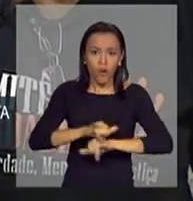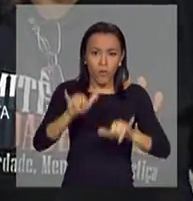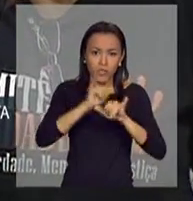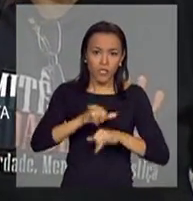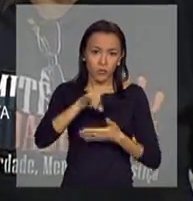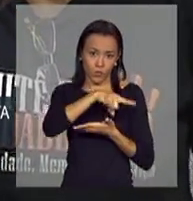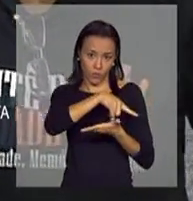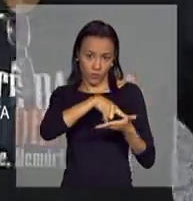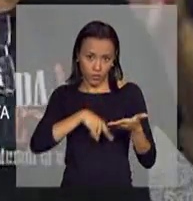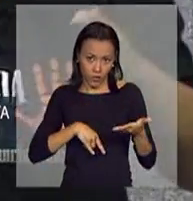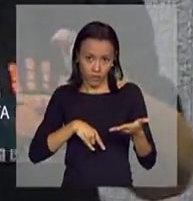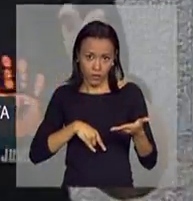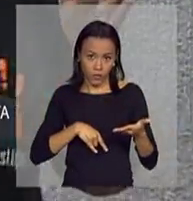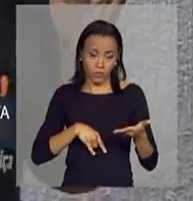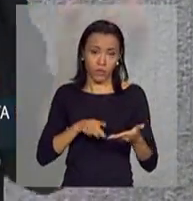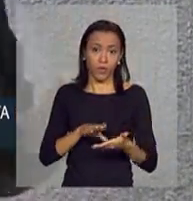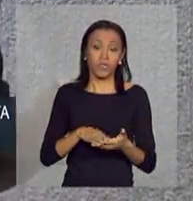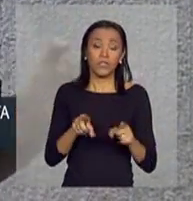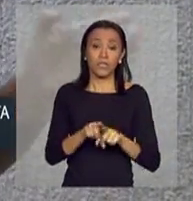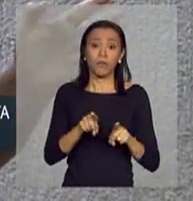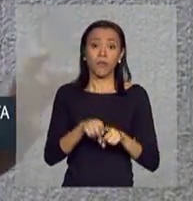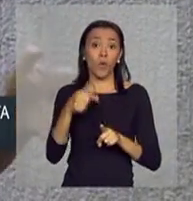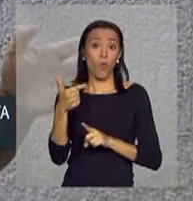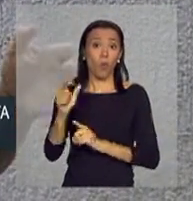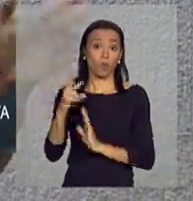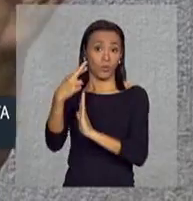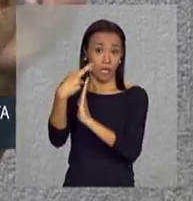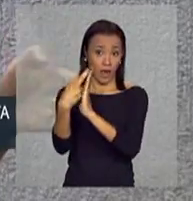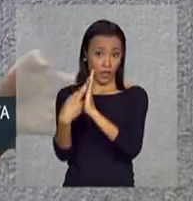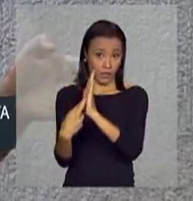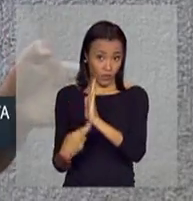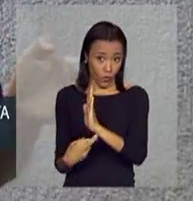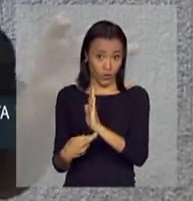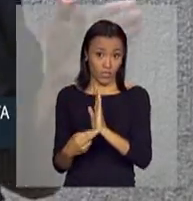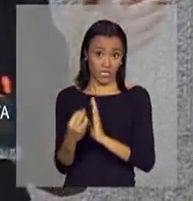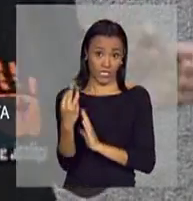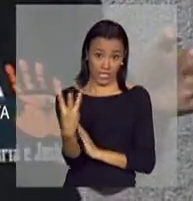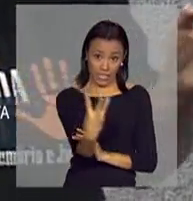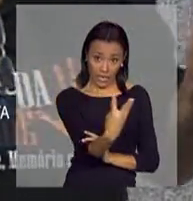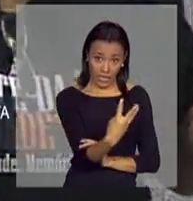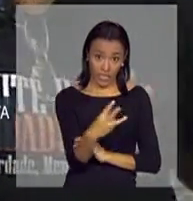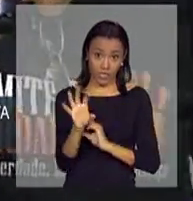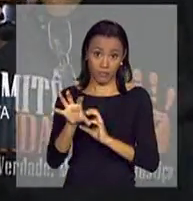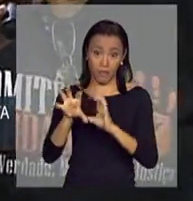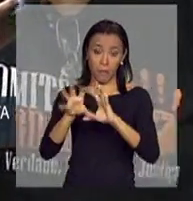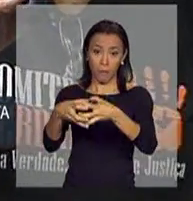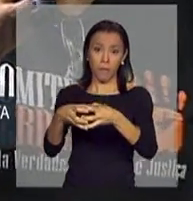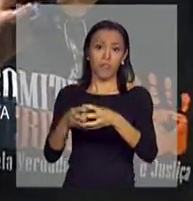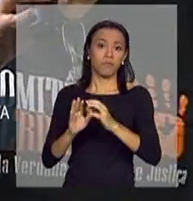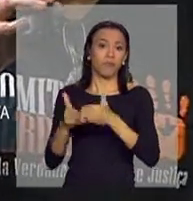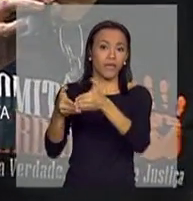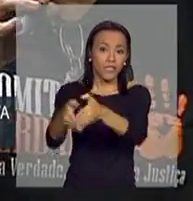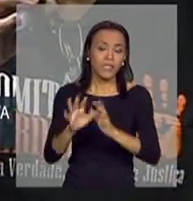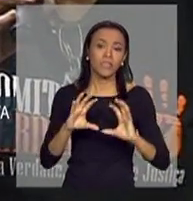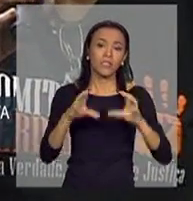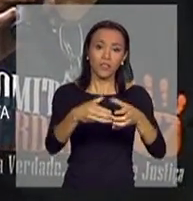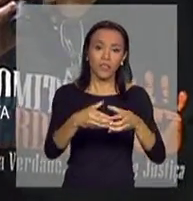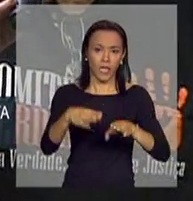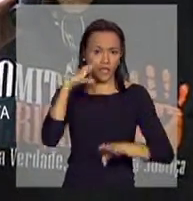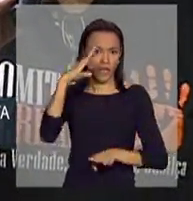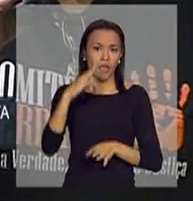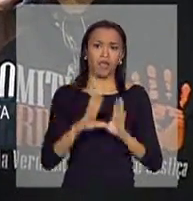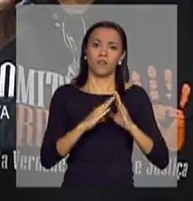do CNMAR com os relatórios das três forças entregues, né, pelo ministro da